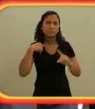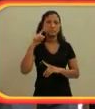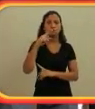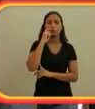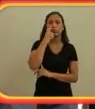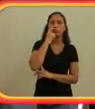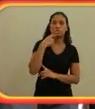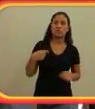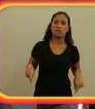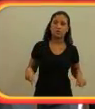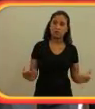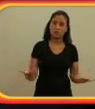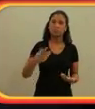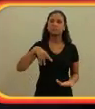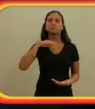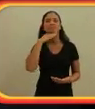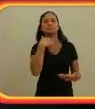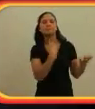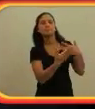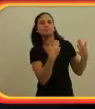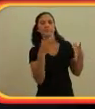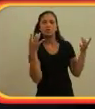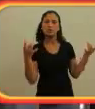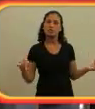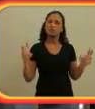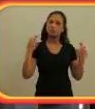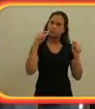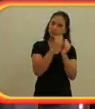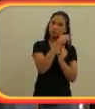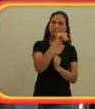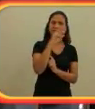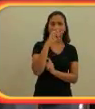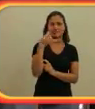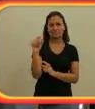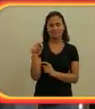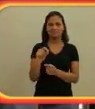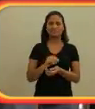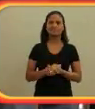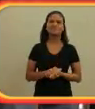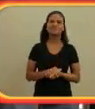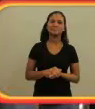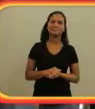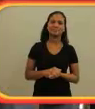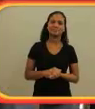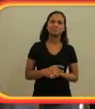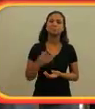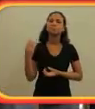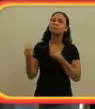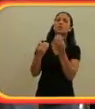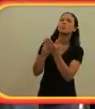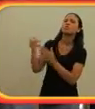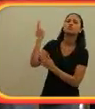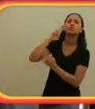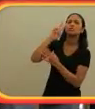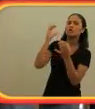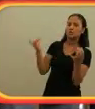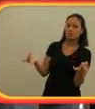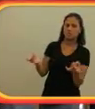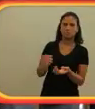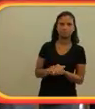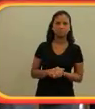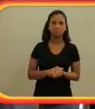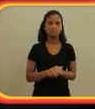cadeirante. Hoje vamos bater um papo sobre yoga. Estou aqui com Marcelo Yuca. Como é que começou essa história de yoga, Marcelo? Então, para mim foi